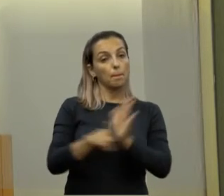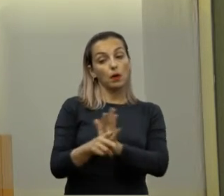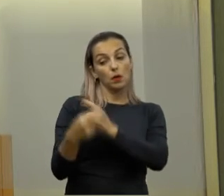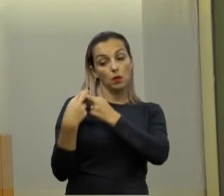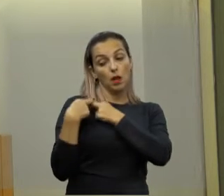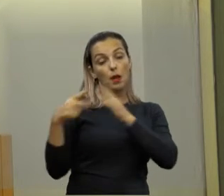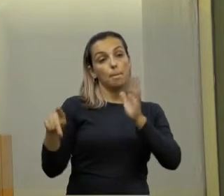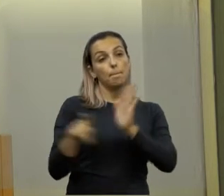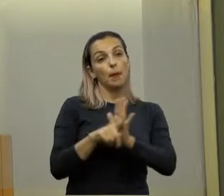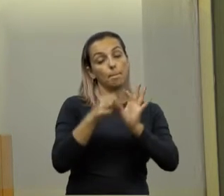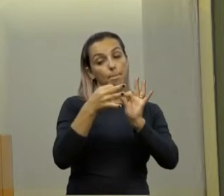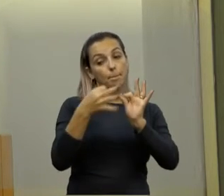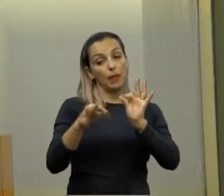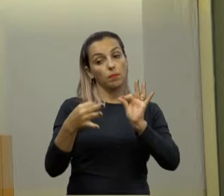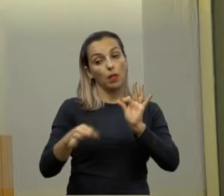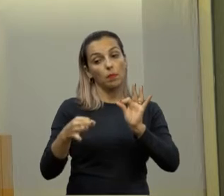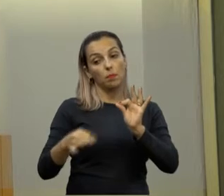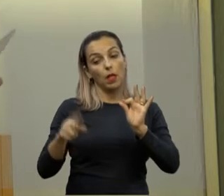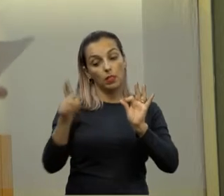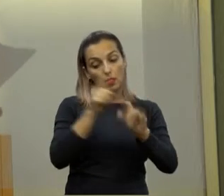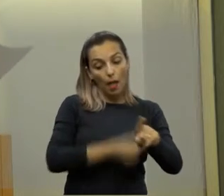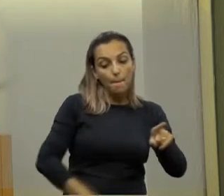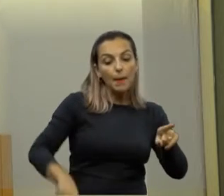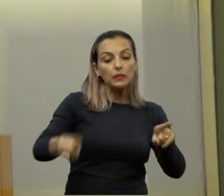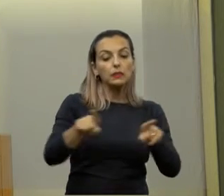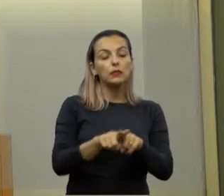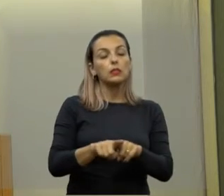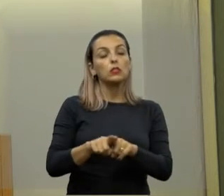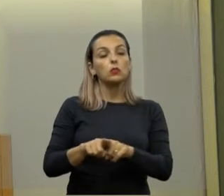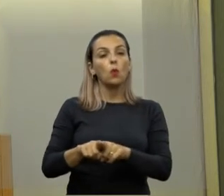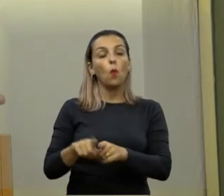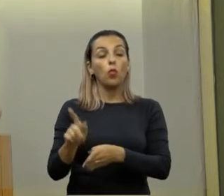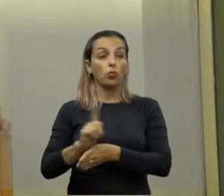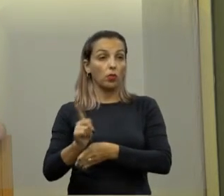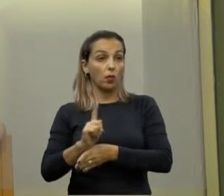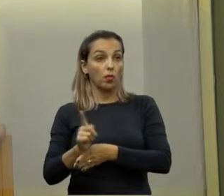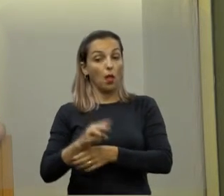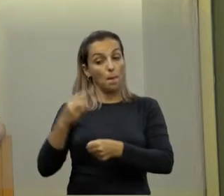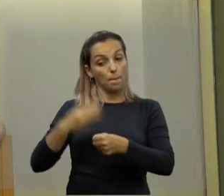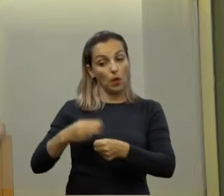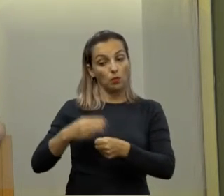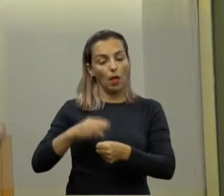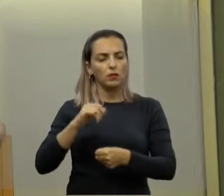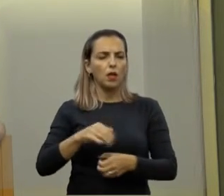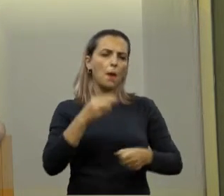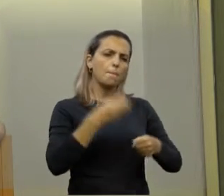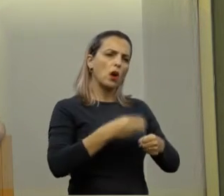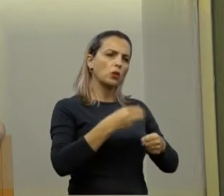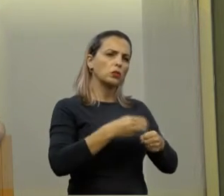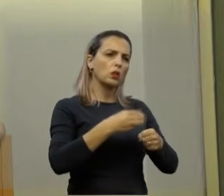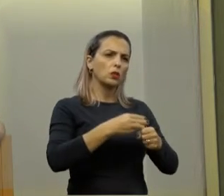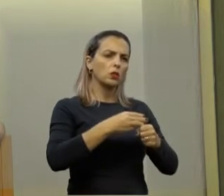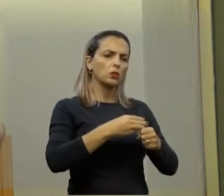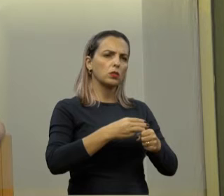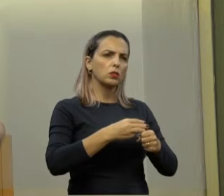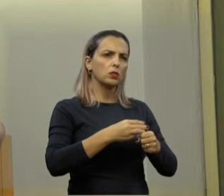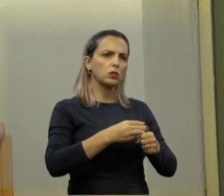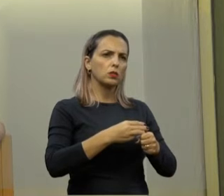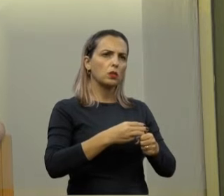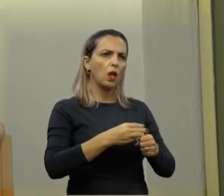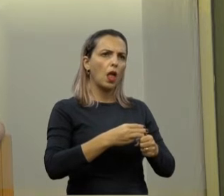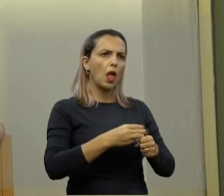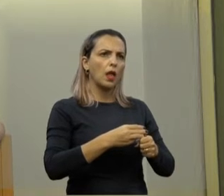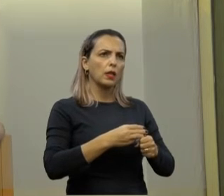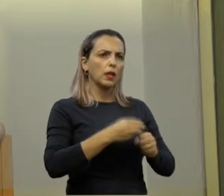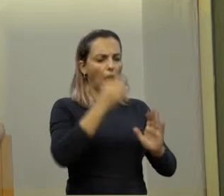Responsável indefinição em conjunto com os gestores municipais Então se o município não está cumprindo a denúncia que o vereador trás